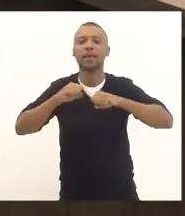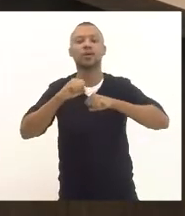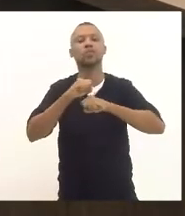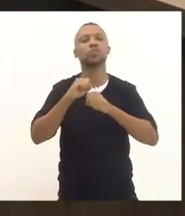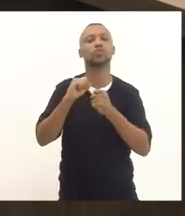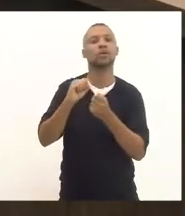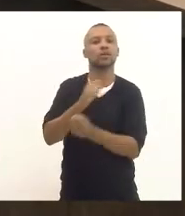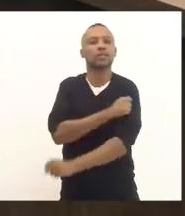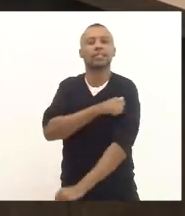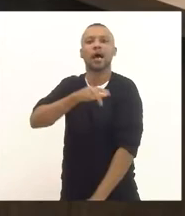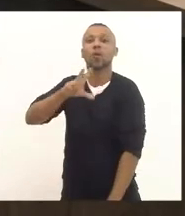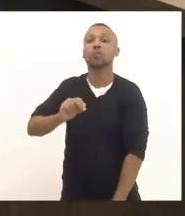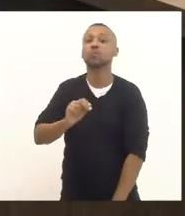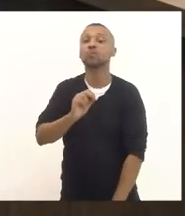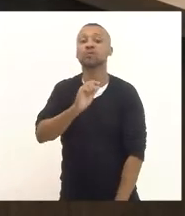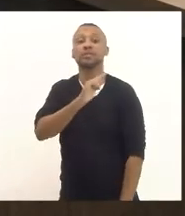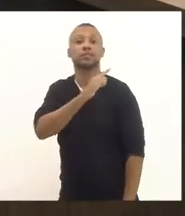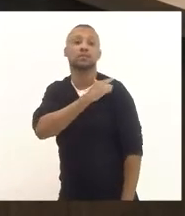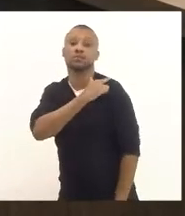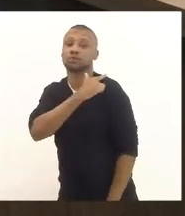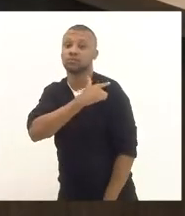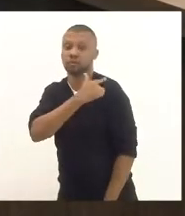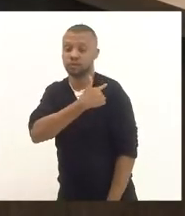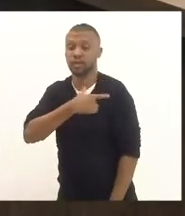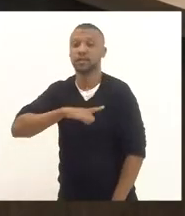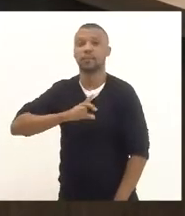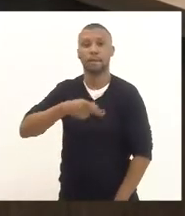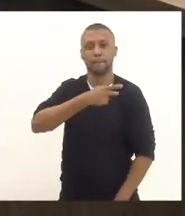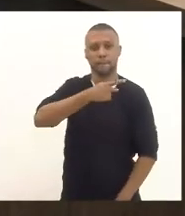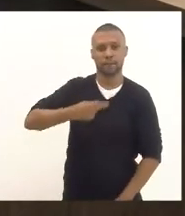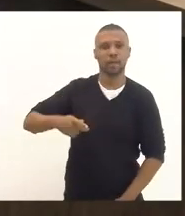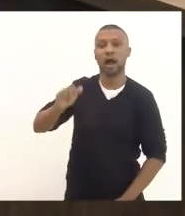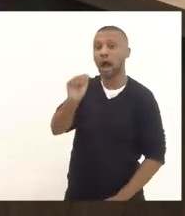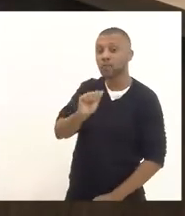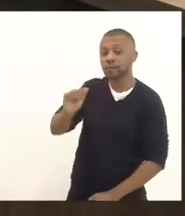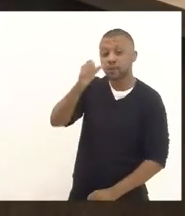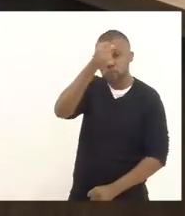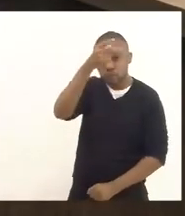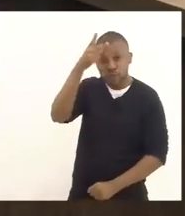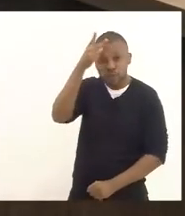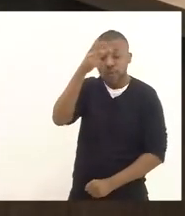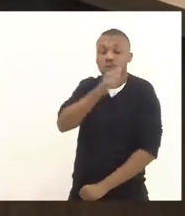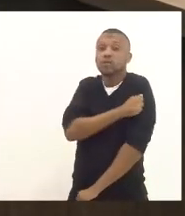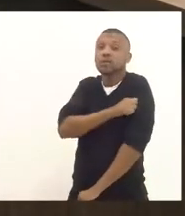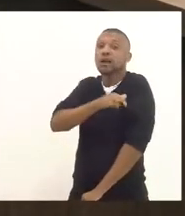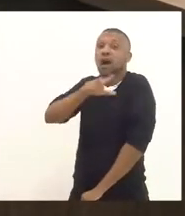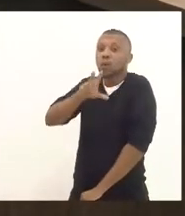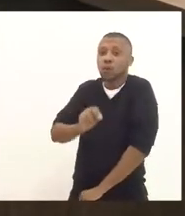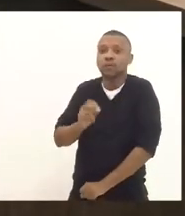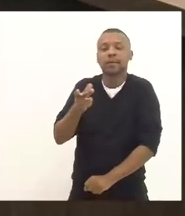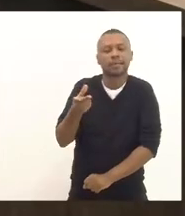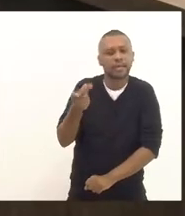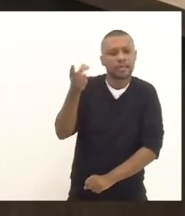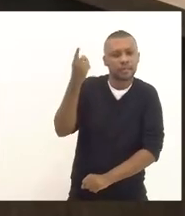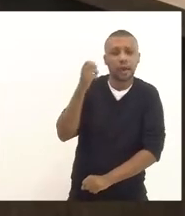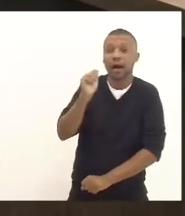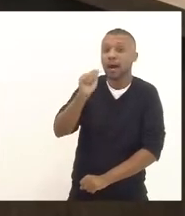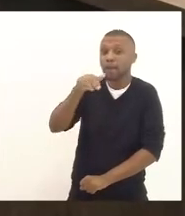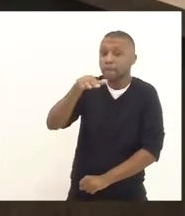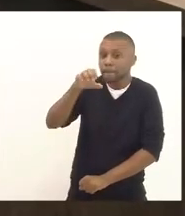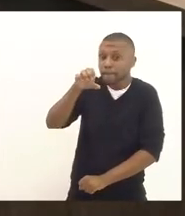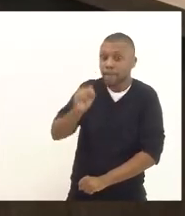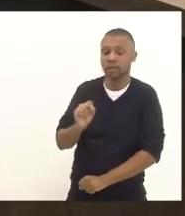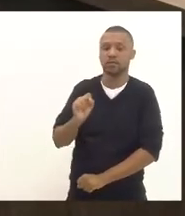secundarista inclusive e chegaram a presidir a associação Municipal dos estudantes da antiga Ames